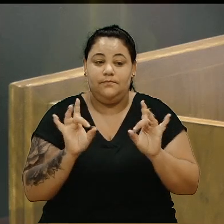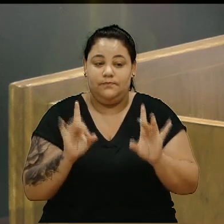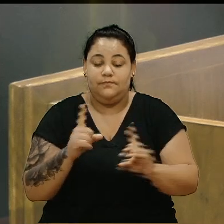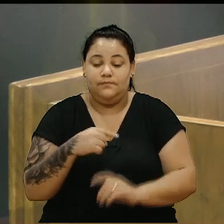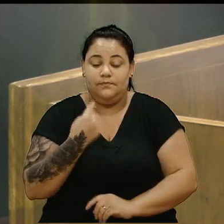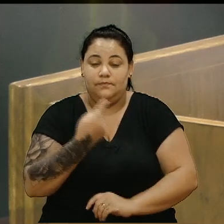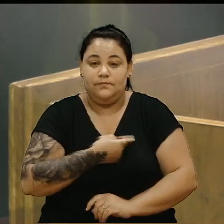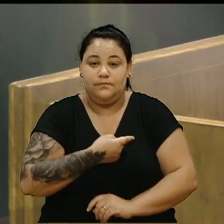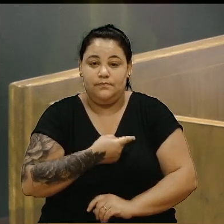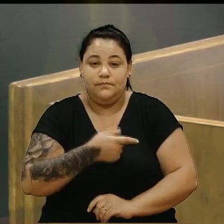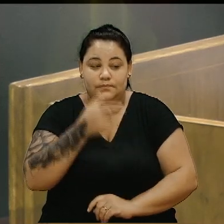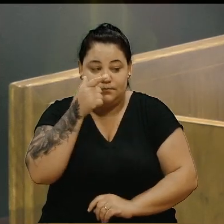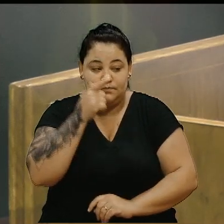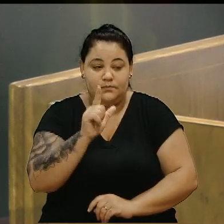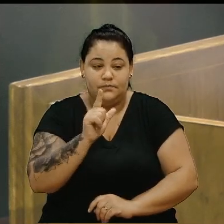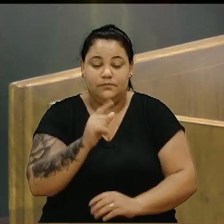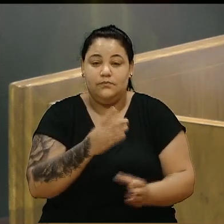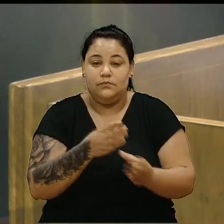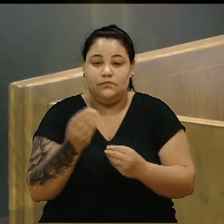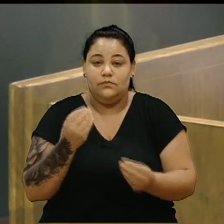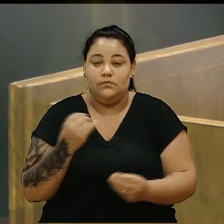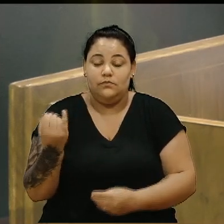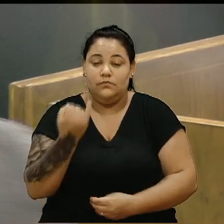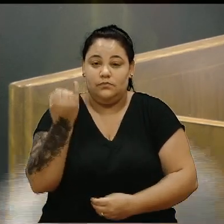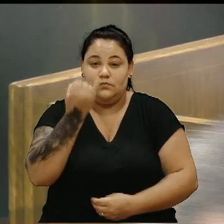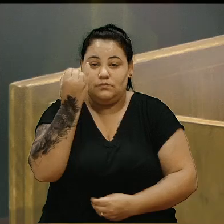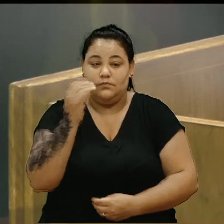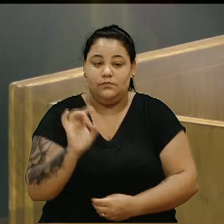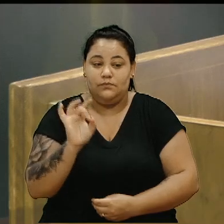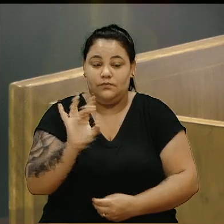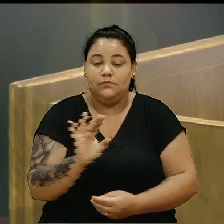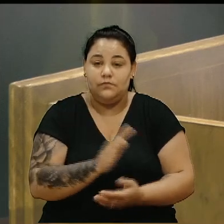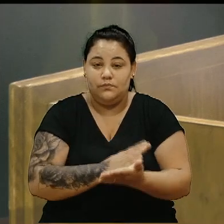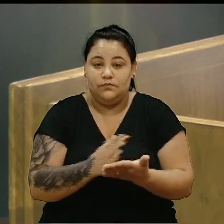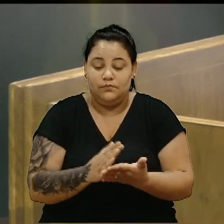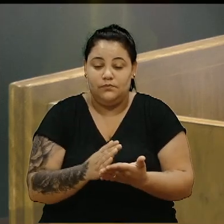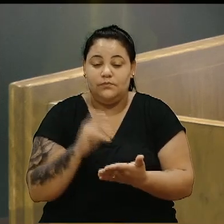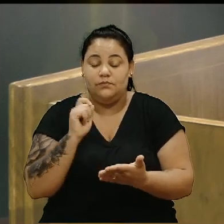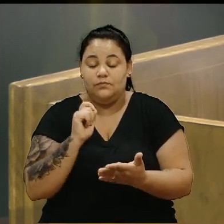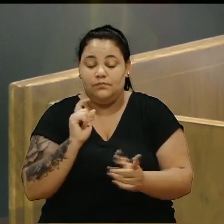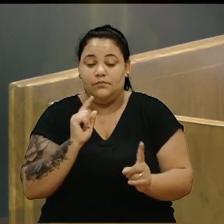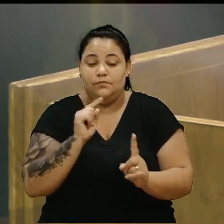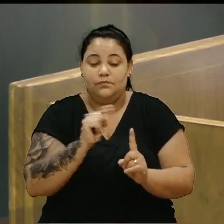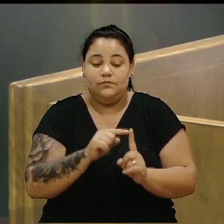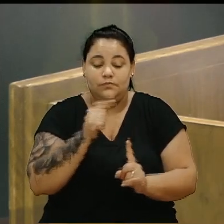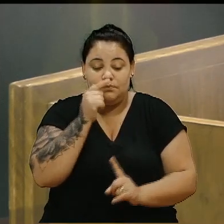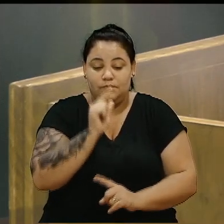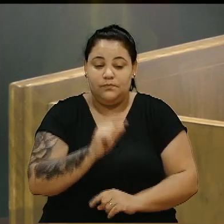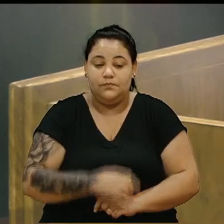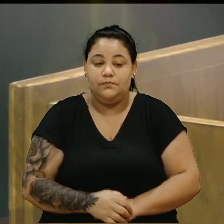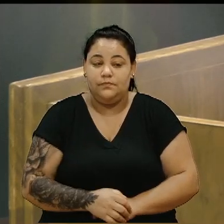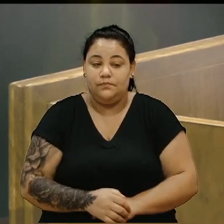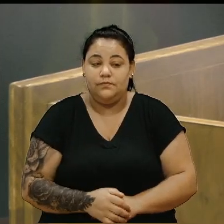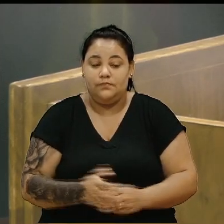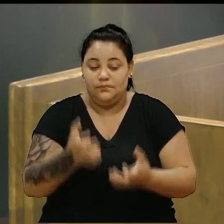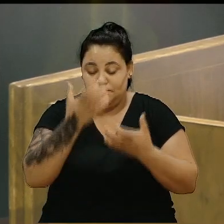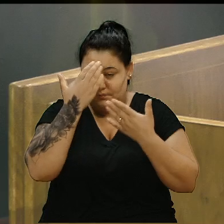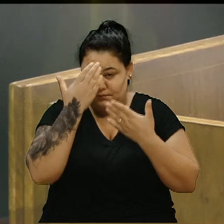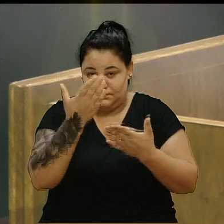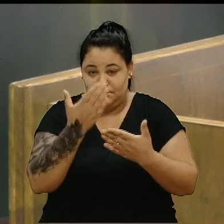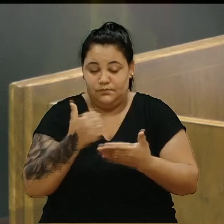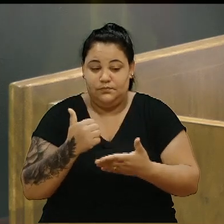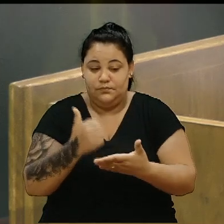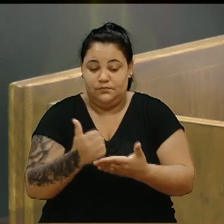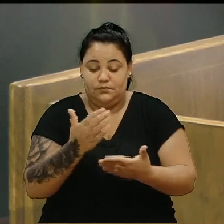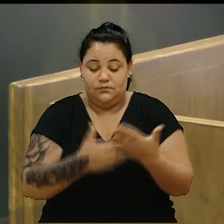conquista muito grande, apenas o início do que nós pretendemos. Agradeço o apoio de todos os